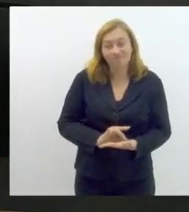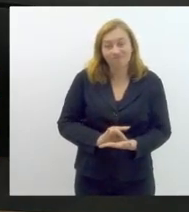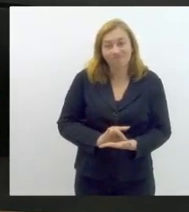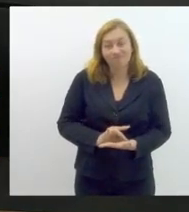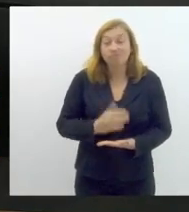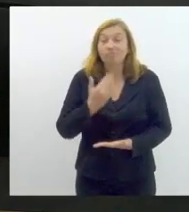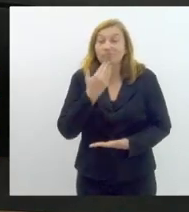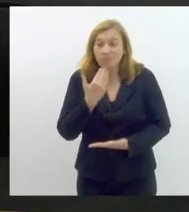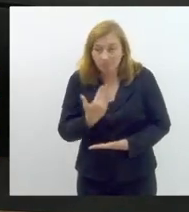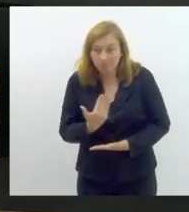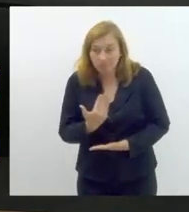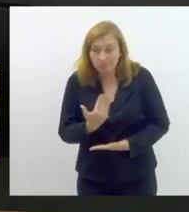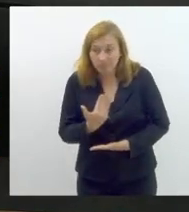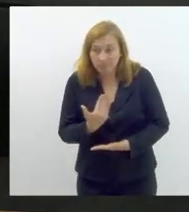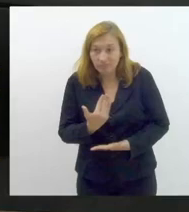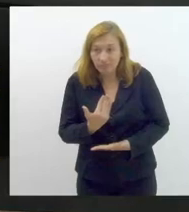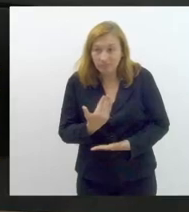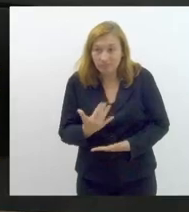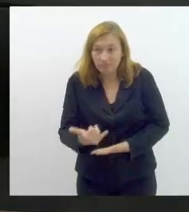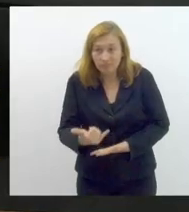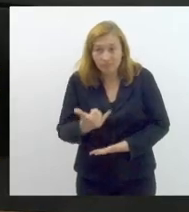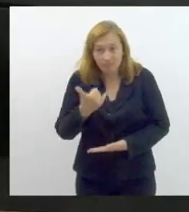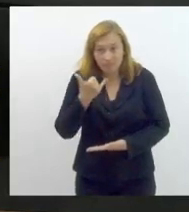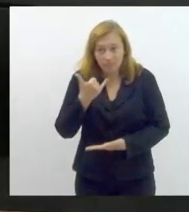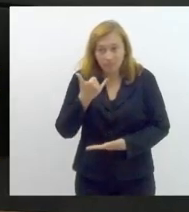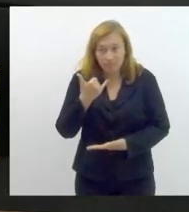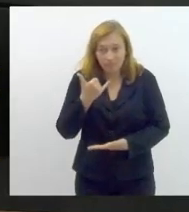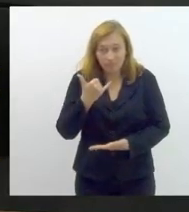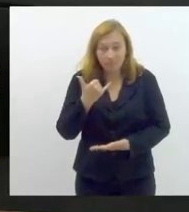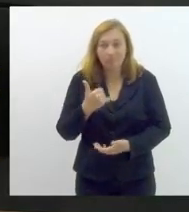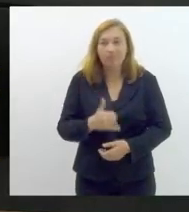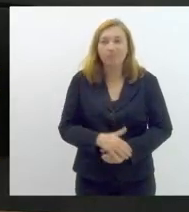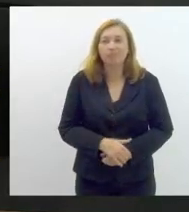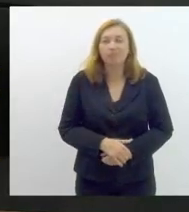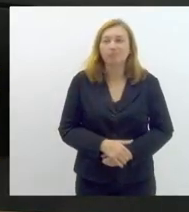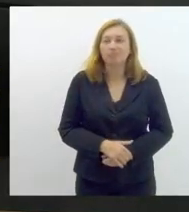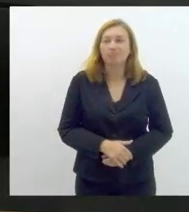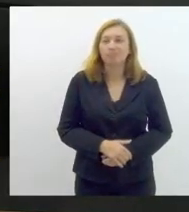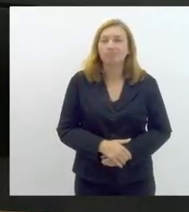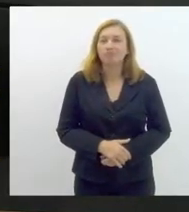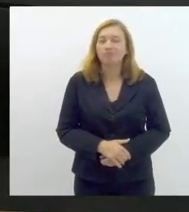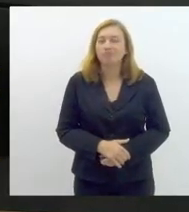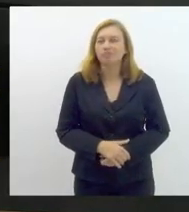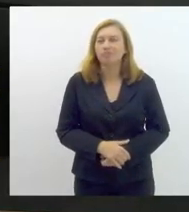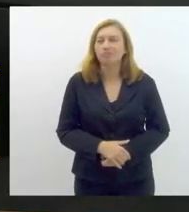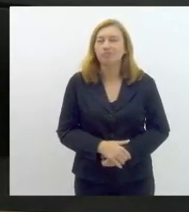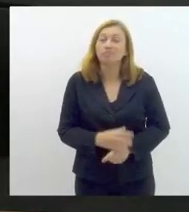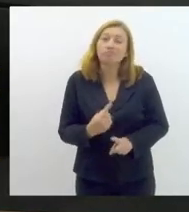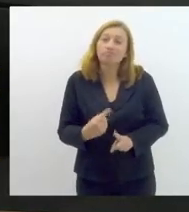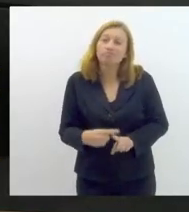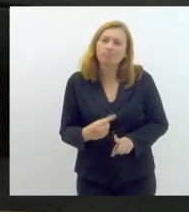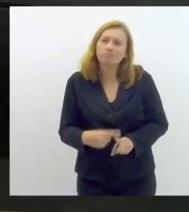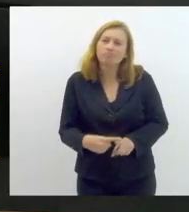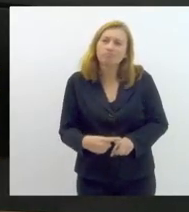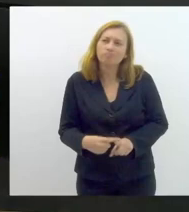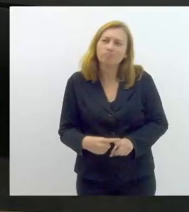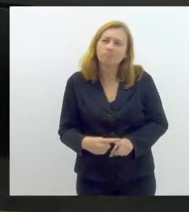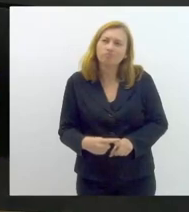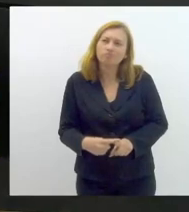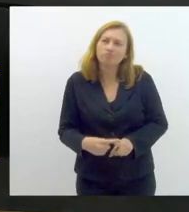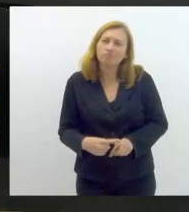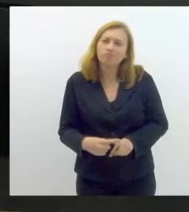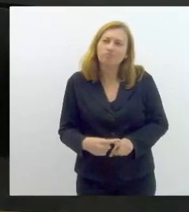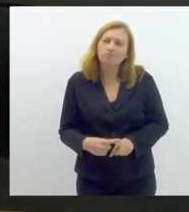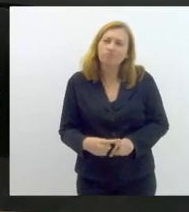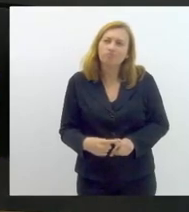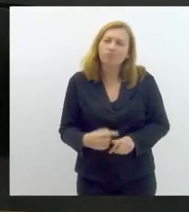vou pedir para ligar o meu microfone auricular, porque nós vamos